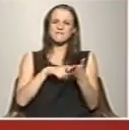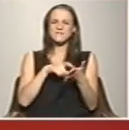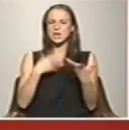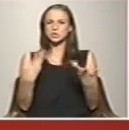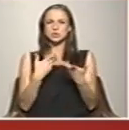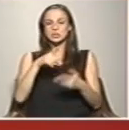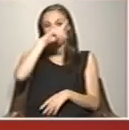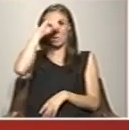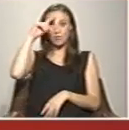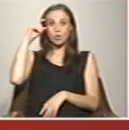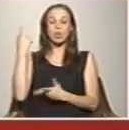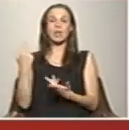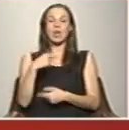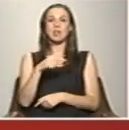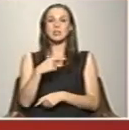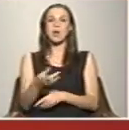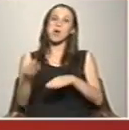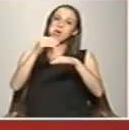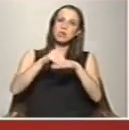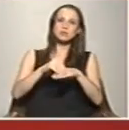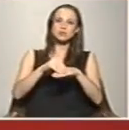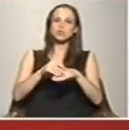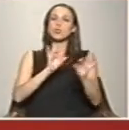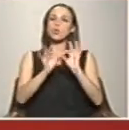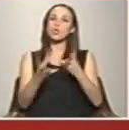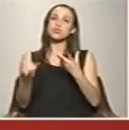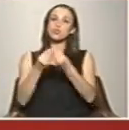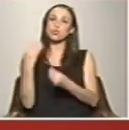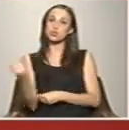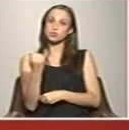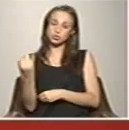dificuldades que se encontram quando é necessário complementar esses cuidados com as instituições do meio.